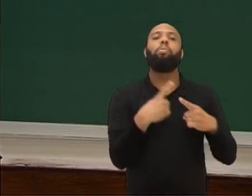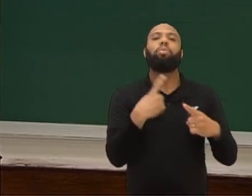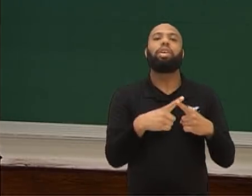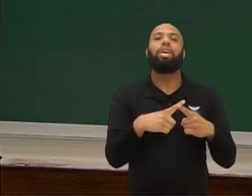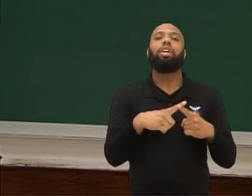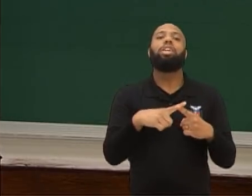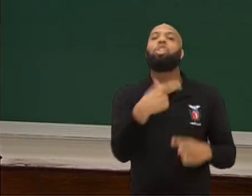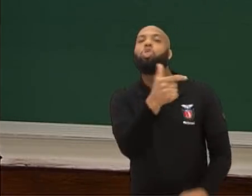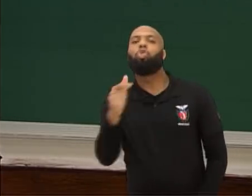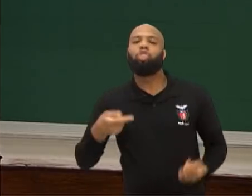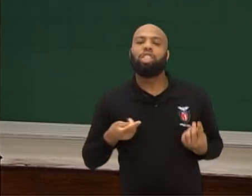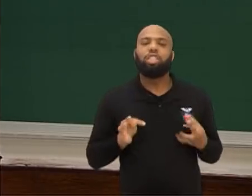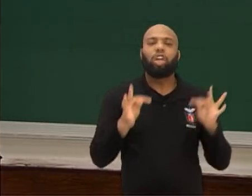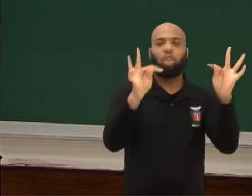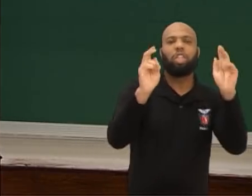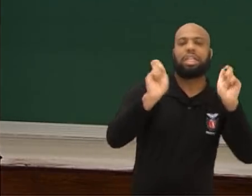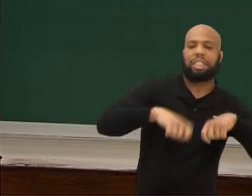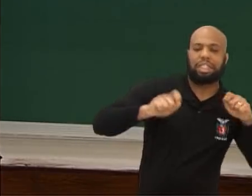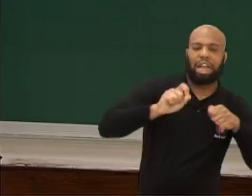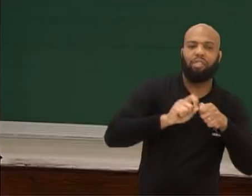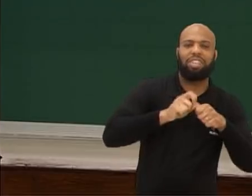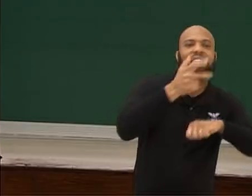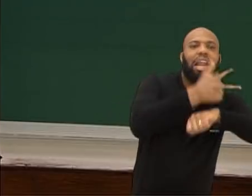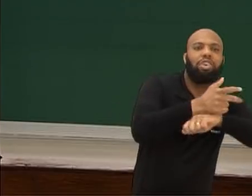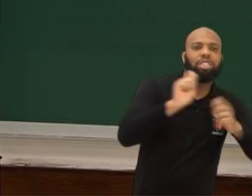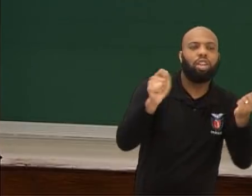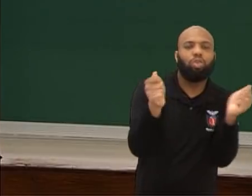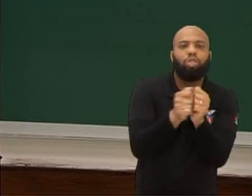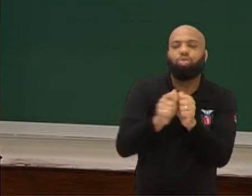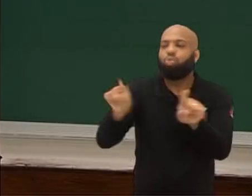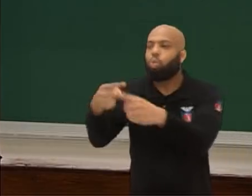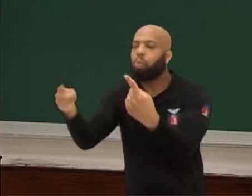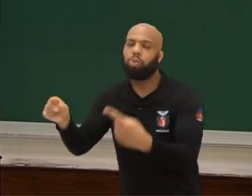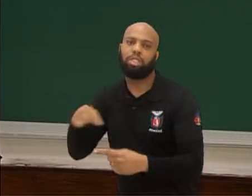tinha equipamentos tecnológicos capazes de fazer isso naquele momento.